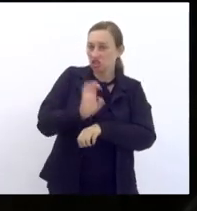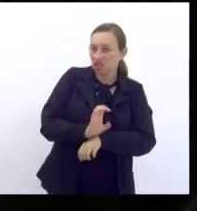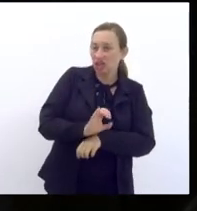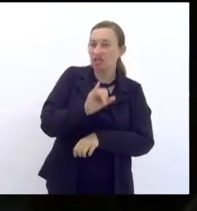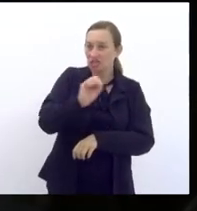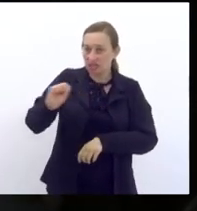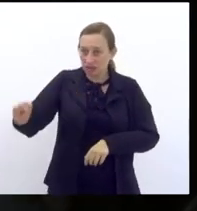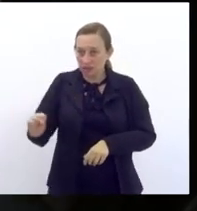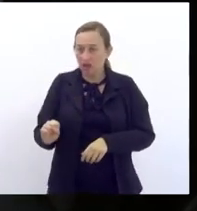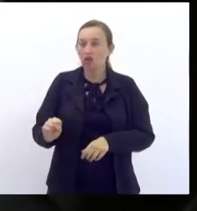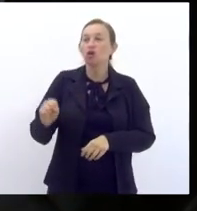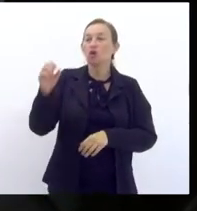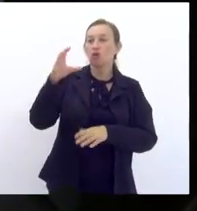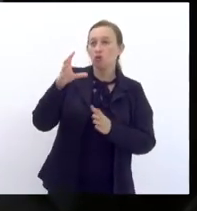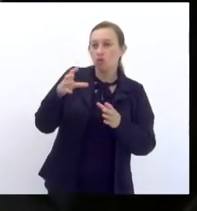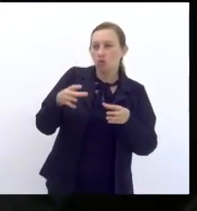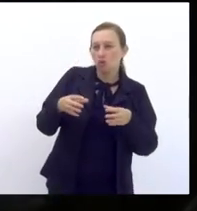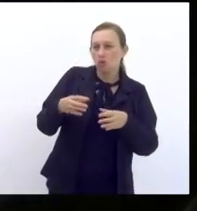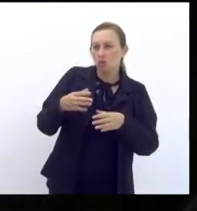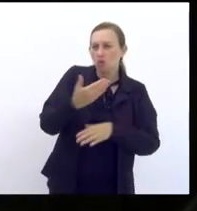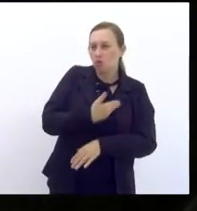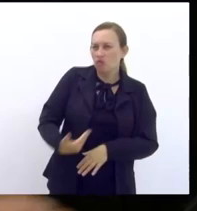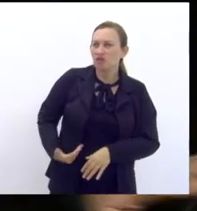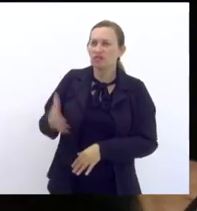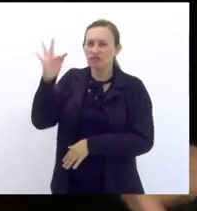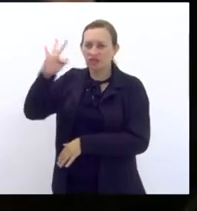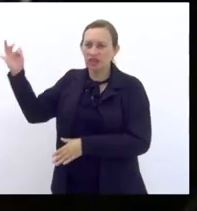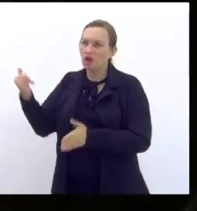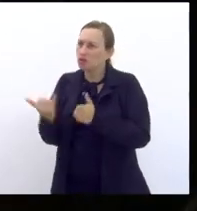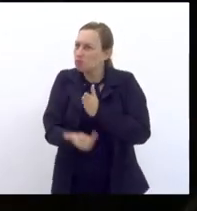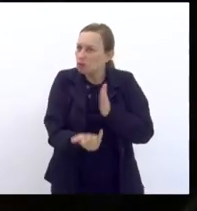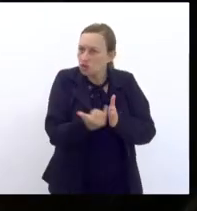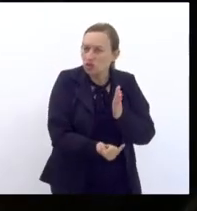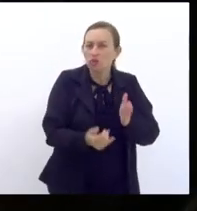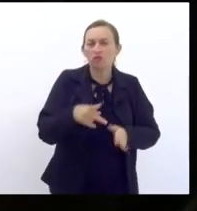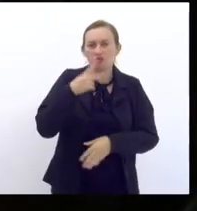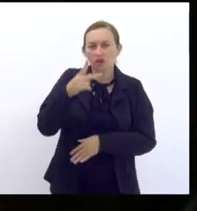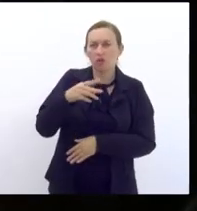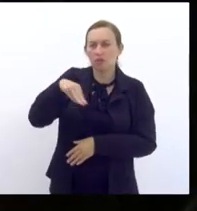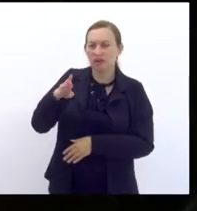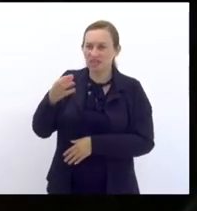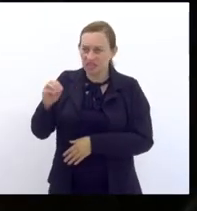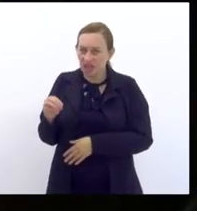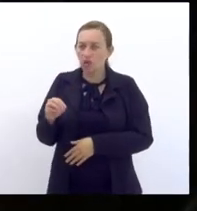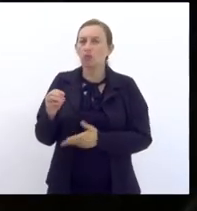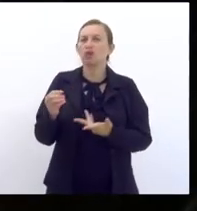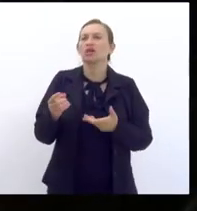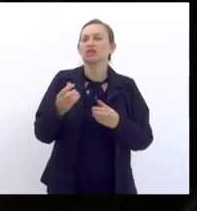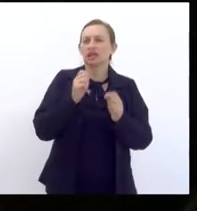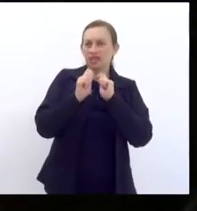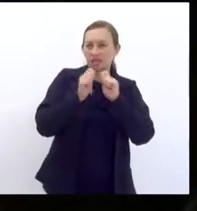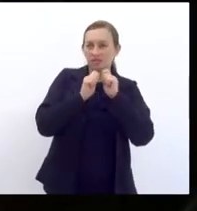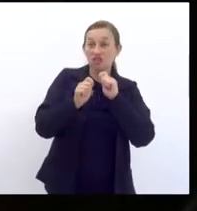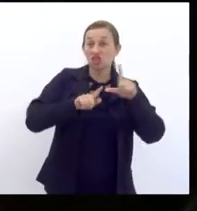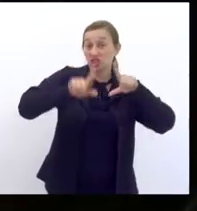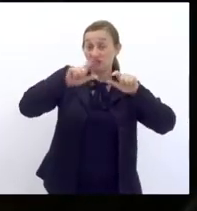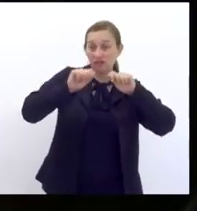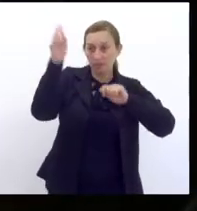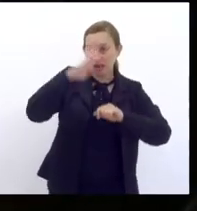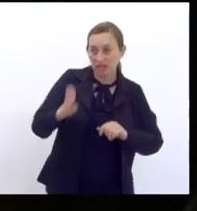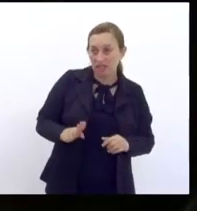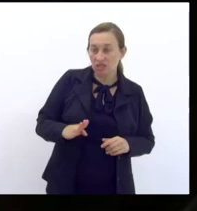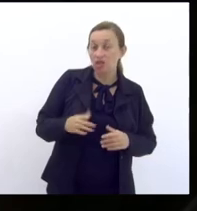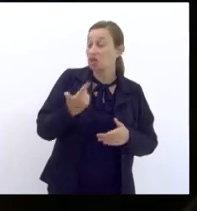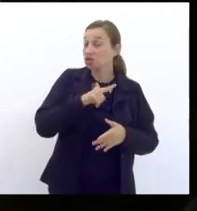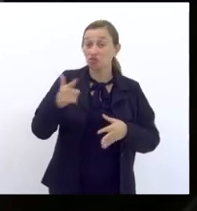foi o governo federal que seja um imposto de renda como bem colocou Marcelo na entrevista lá da das partes vão da TV Brasil se você não